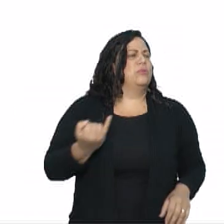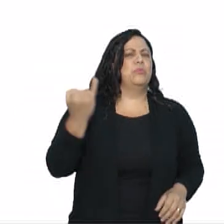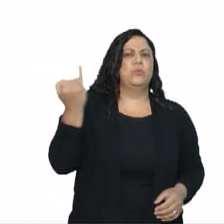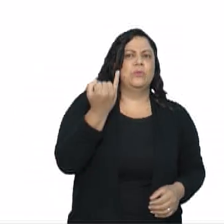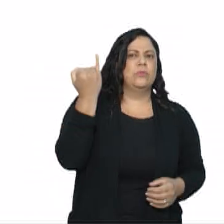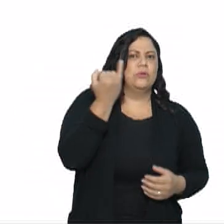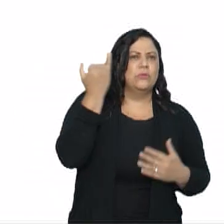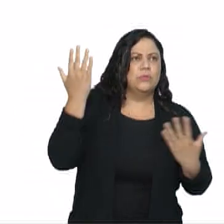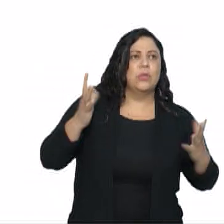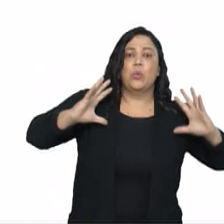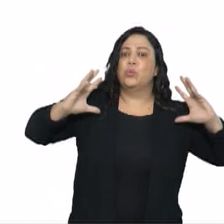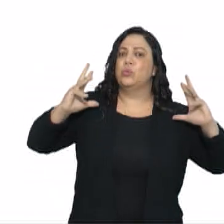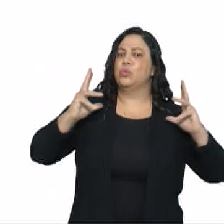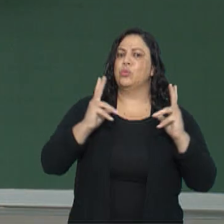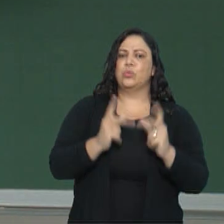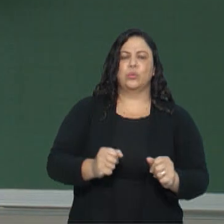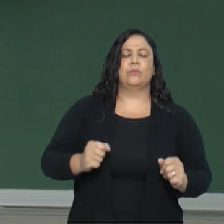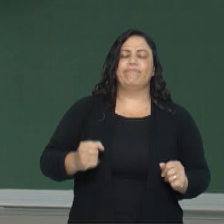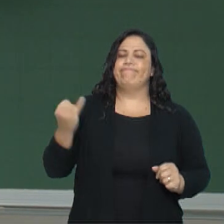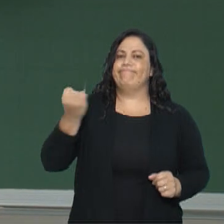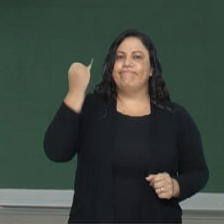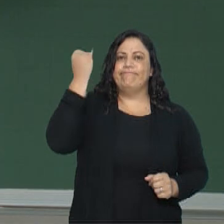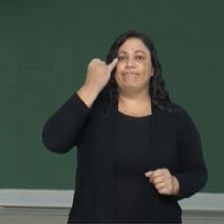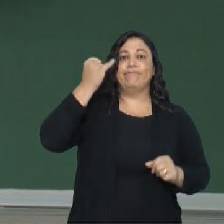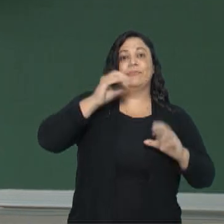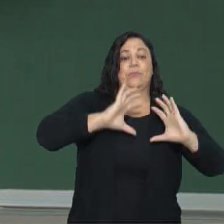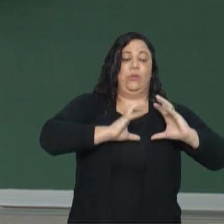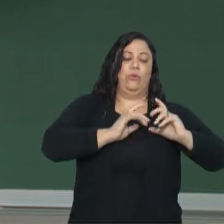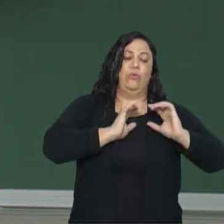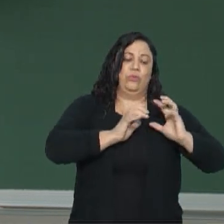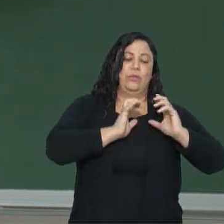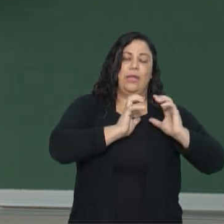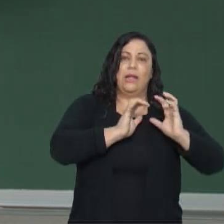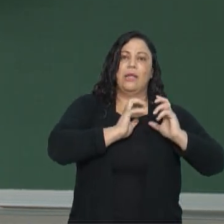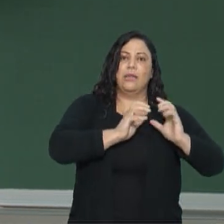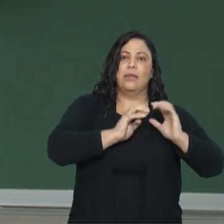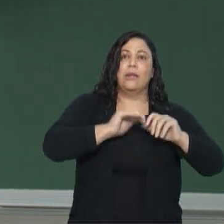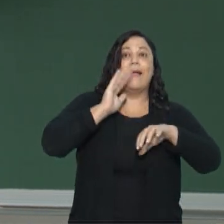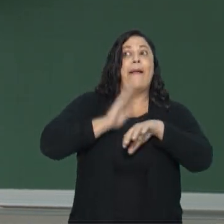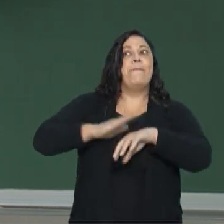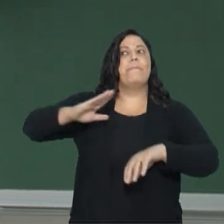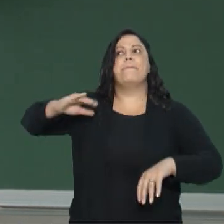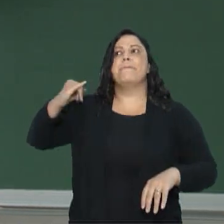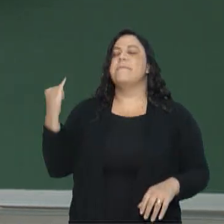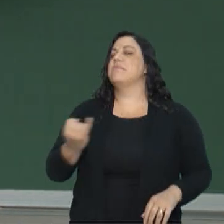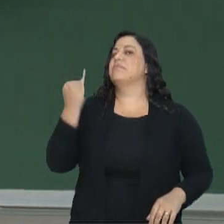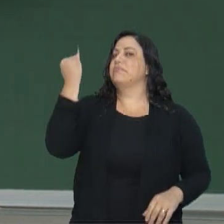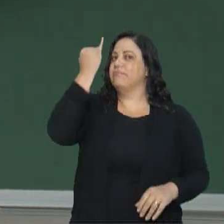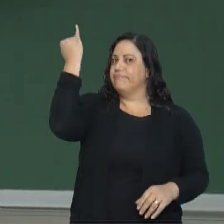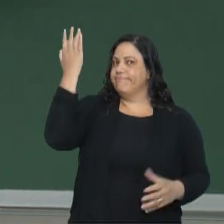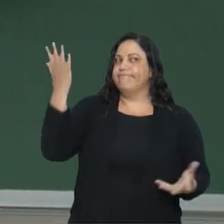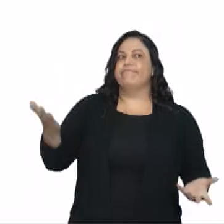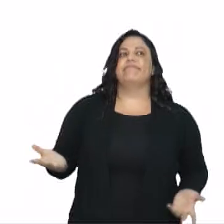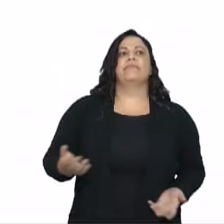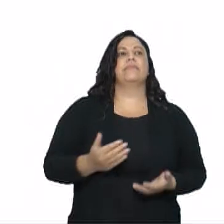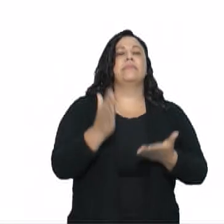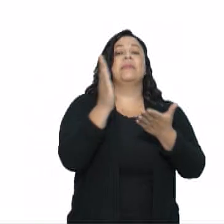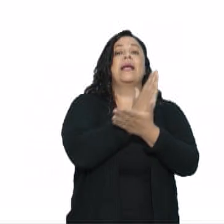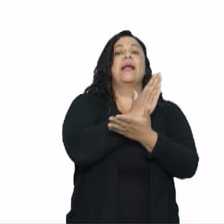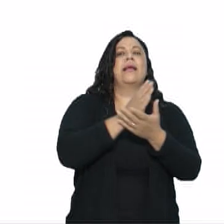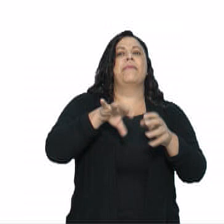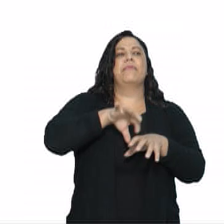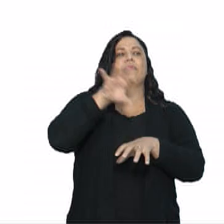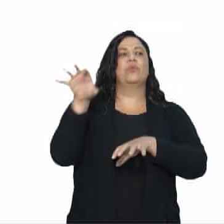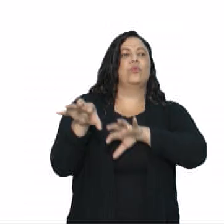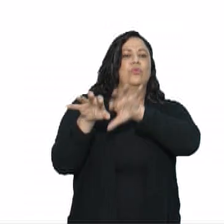sistema nervoso são importantes, mas o cérebro é o mais, porque ele tem um grande porte. E ele é dividido em 2